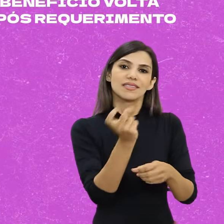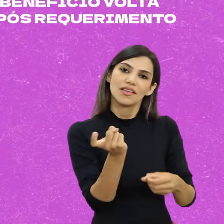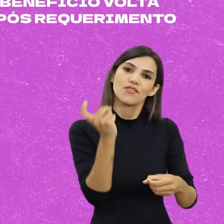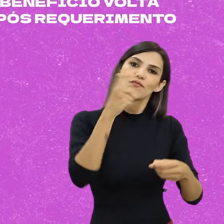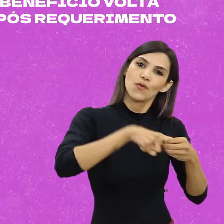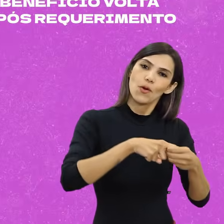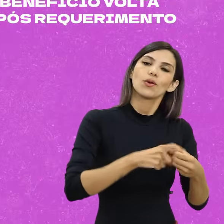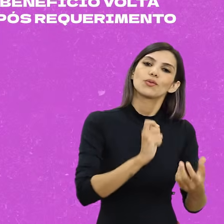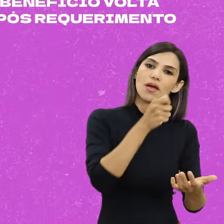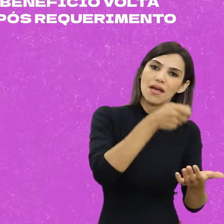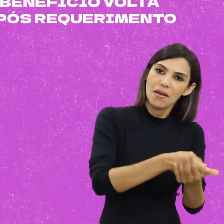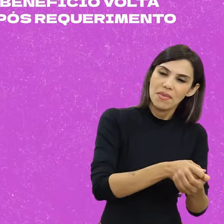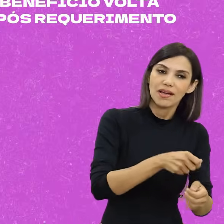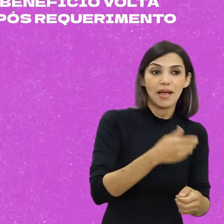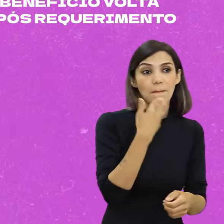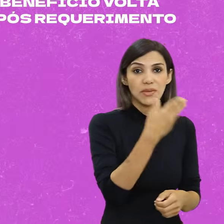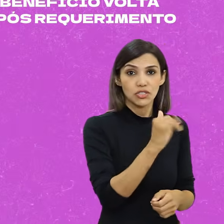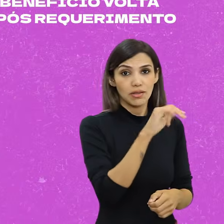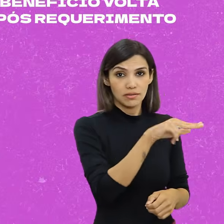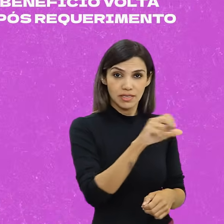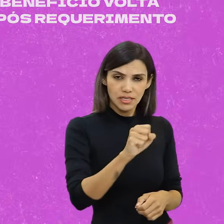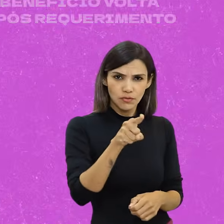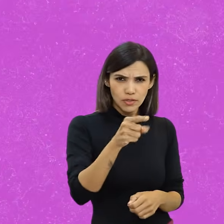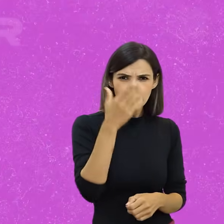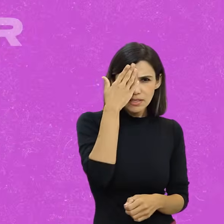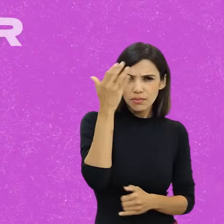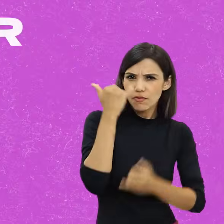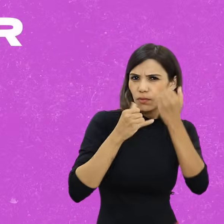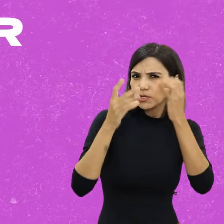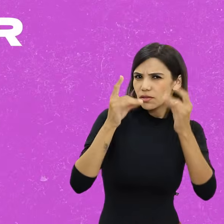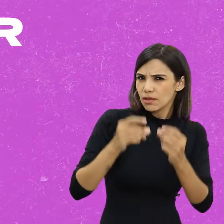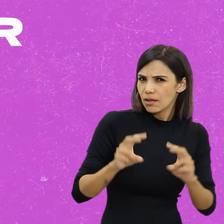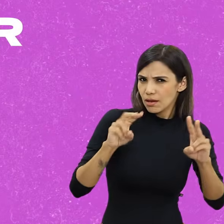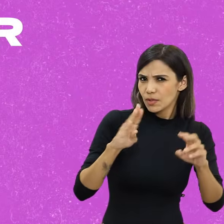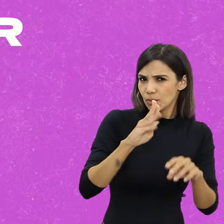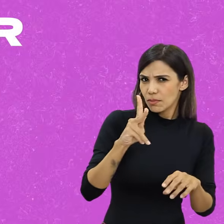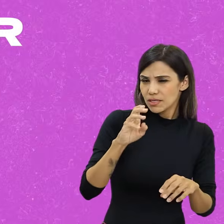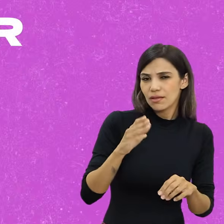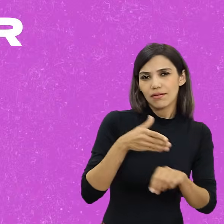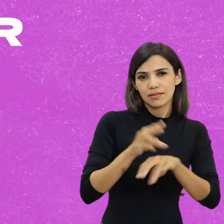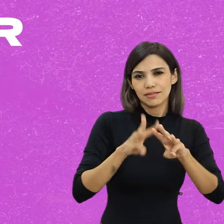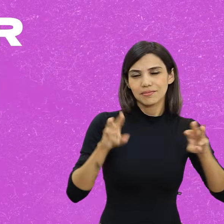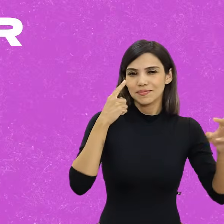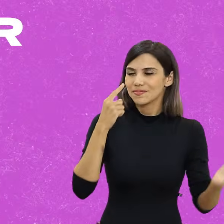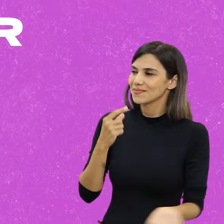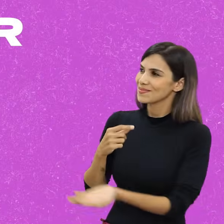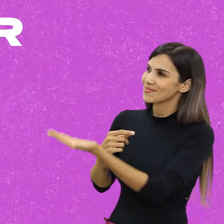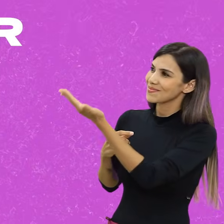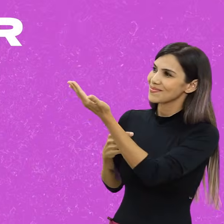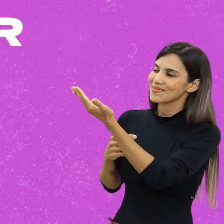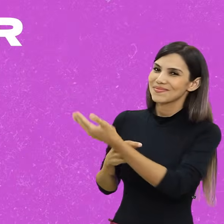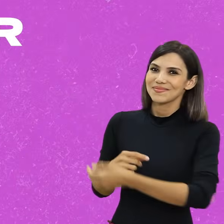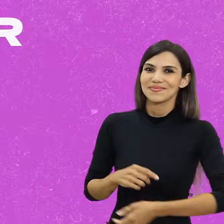após o requerimento no INSS. Quer saber mais sobre o BPC? Acesse o site